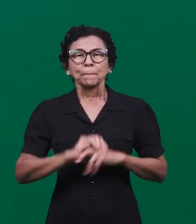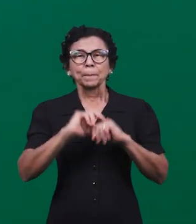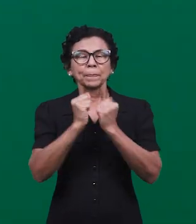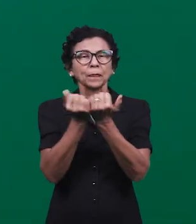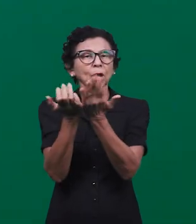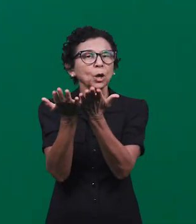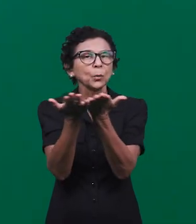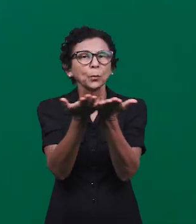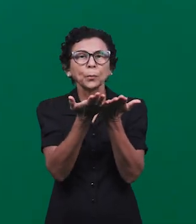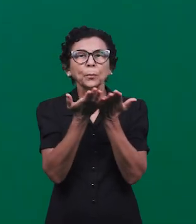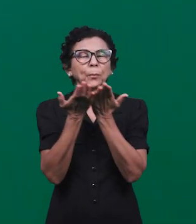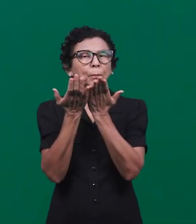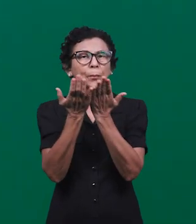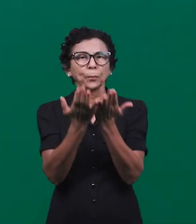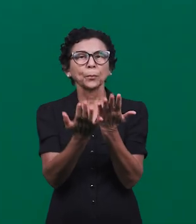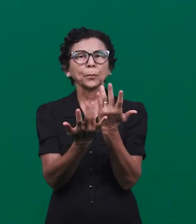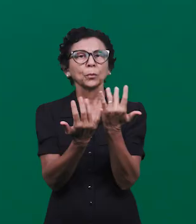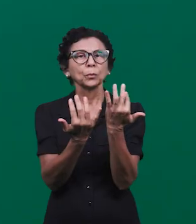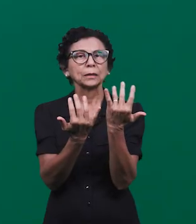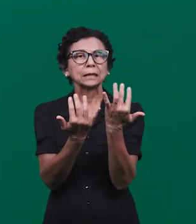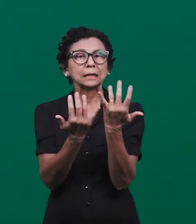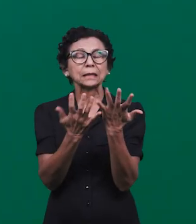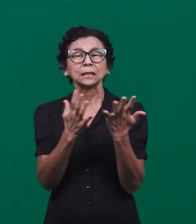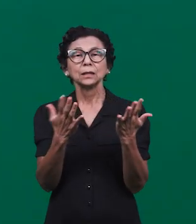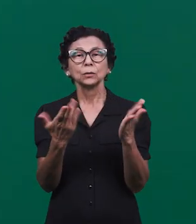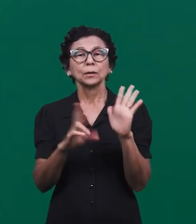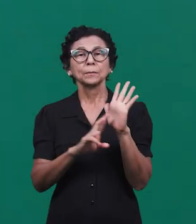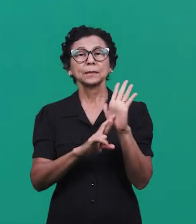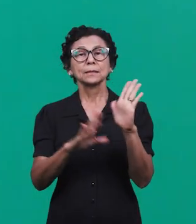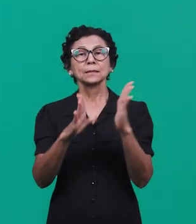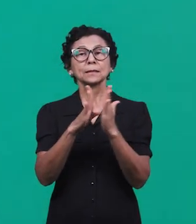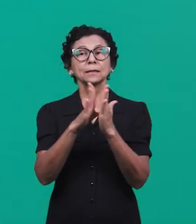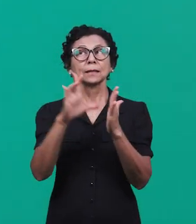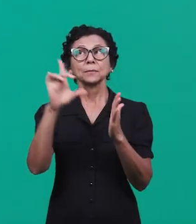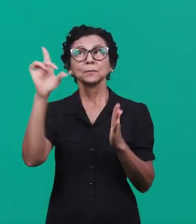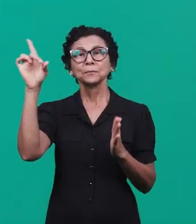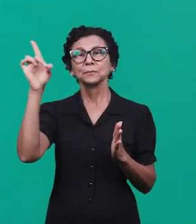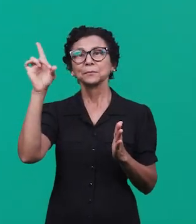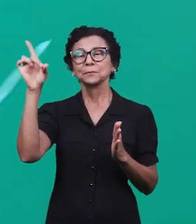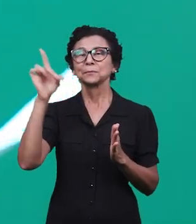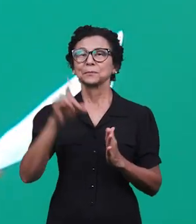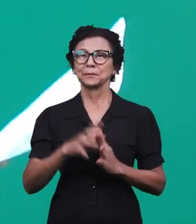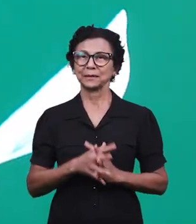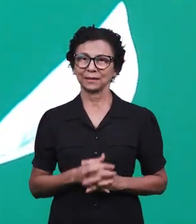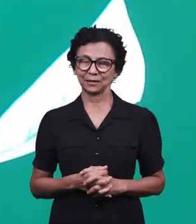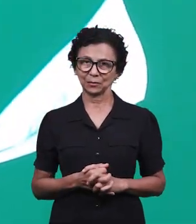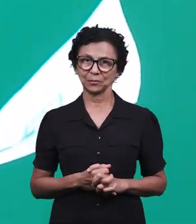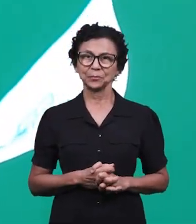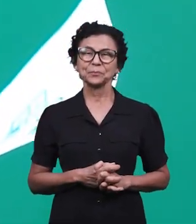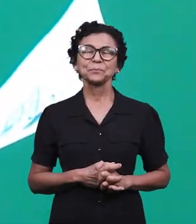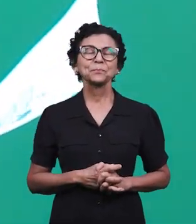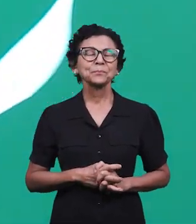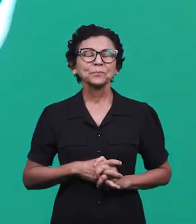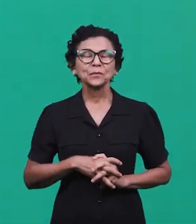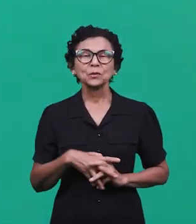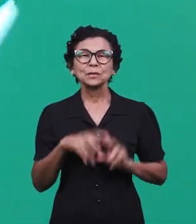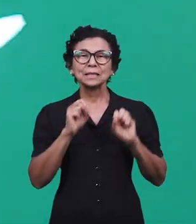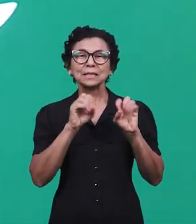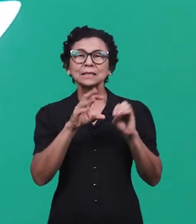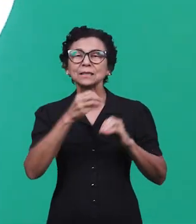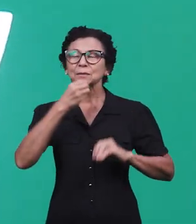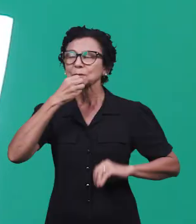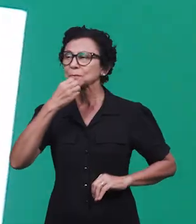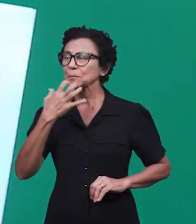a palavra de Deus. Isso mesmo, o trigo fala dos bons